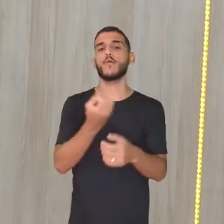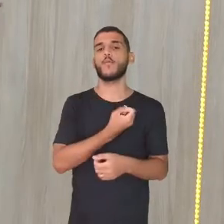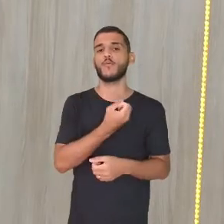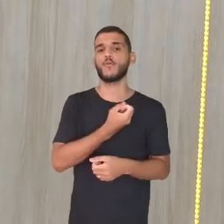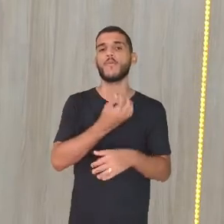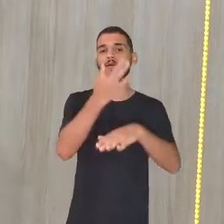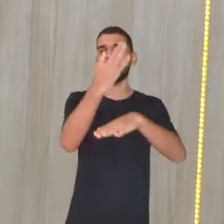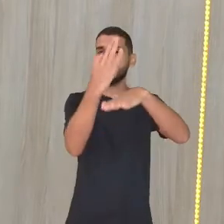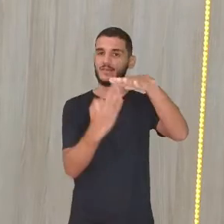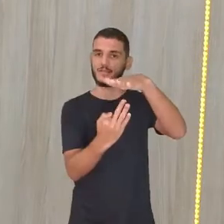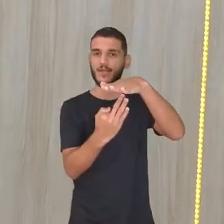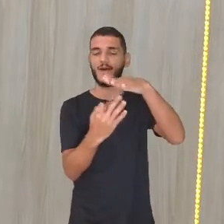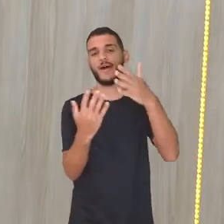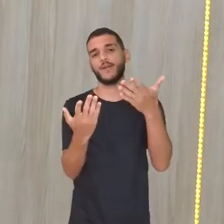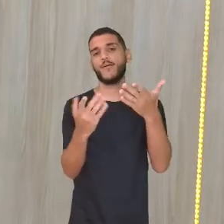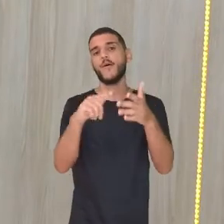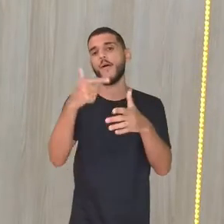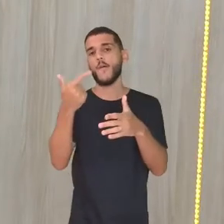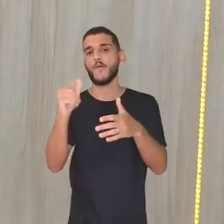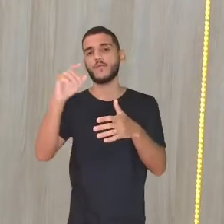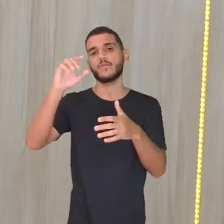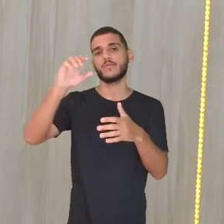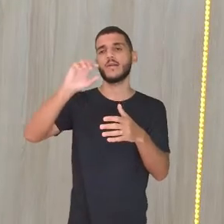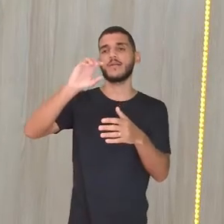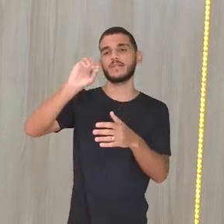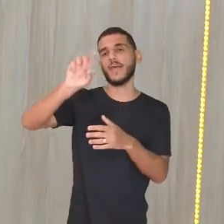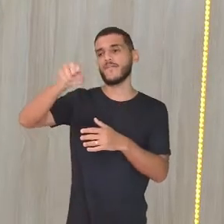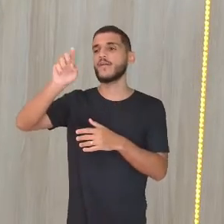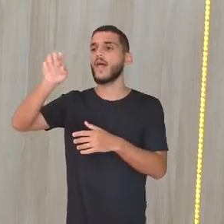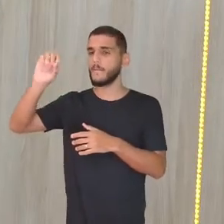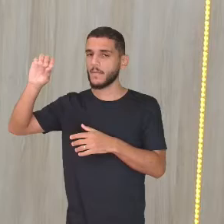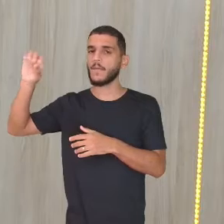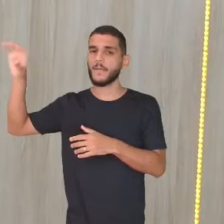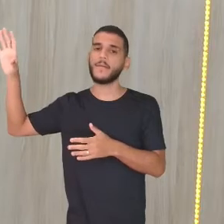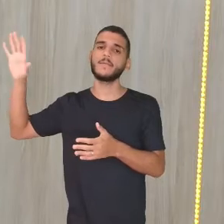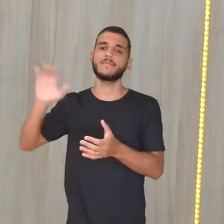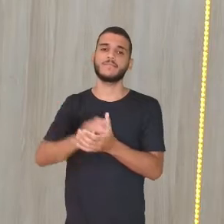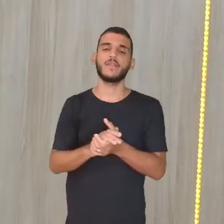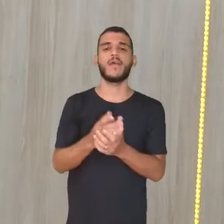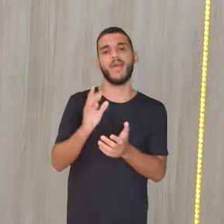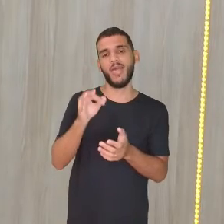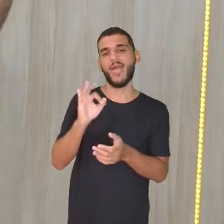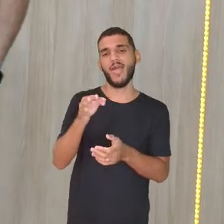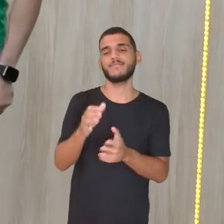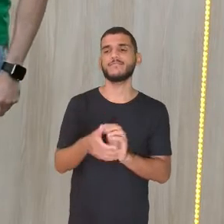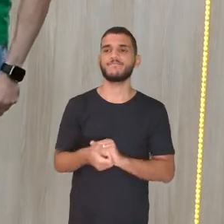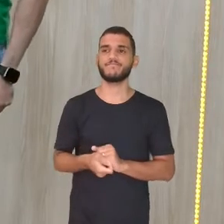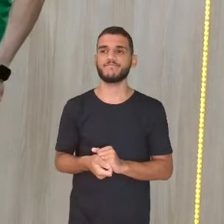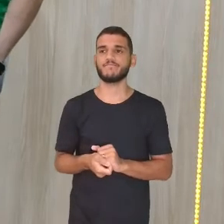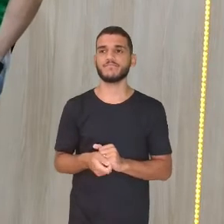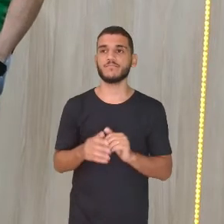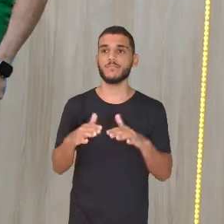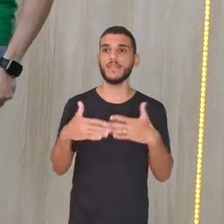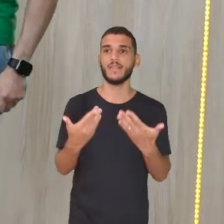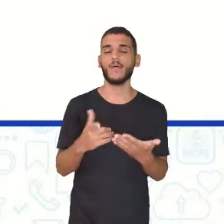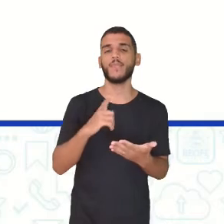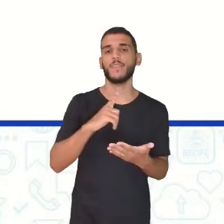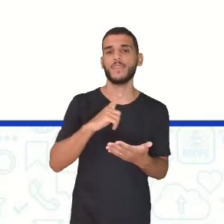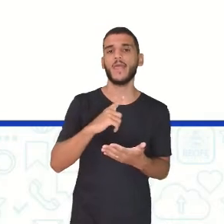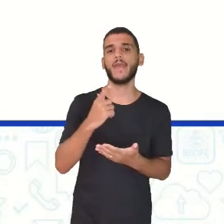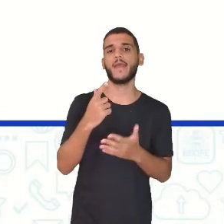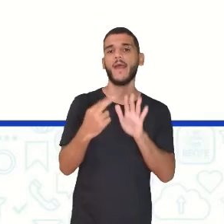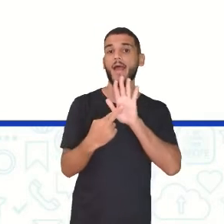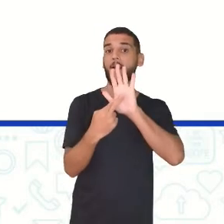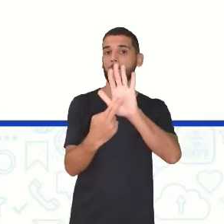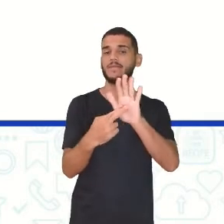bem simples, né? É só você efetuar aí a divisão. Belezinha? Então eu tenho aqui, ó, a representação